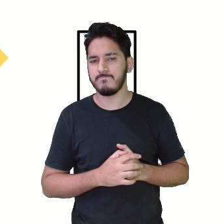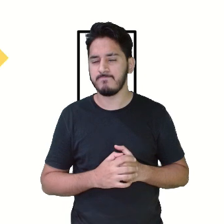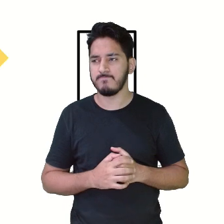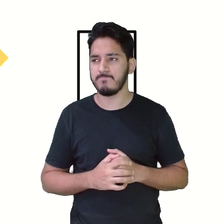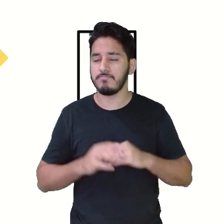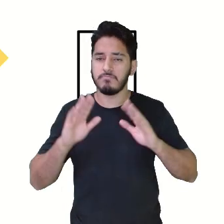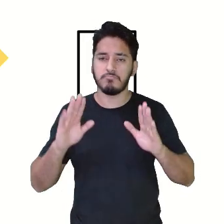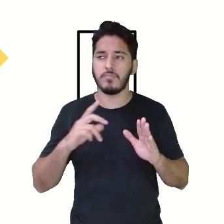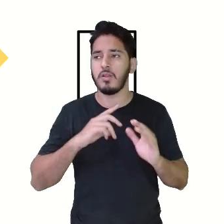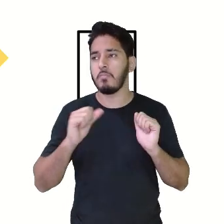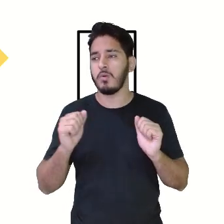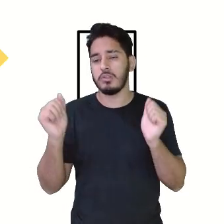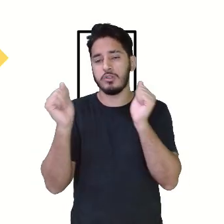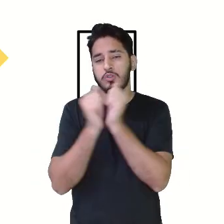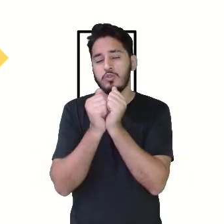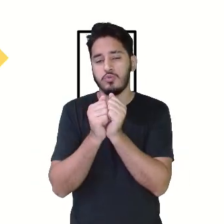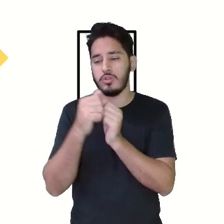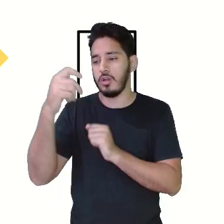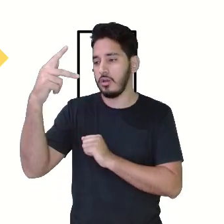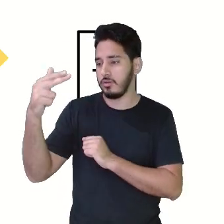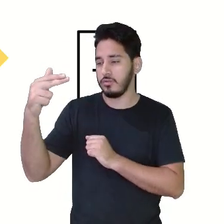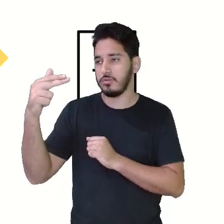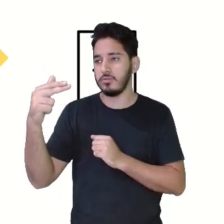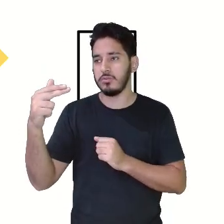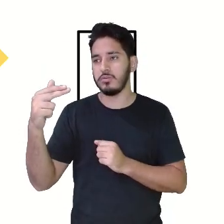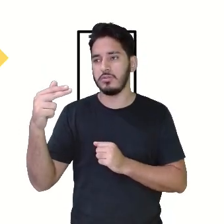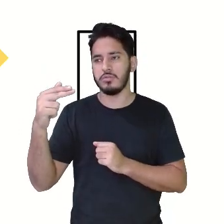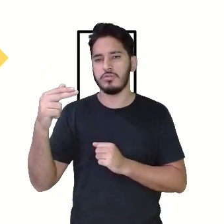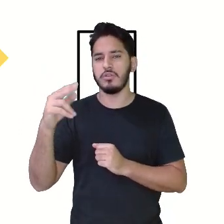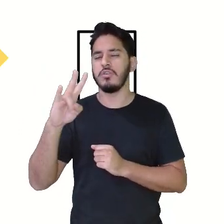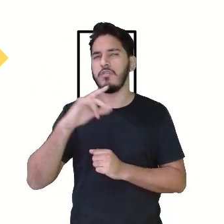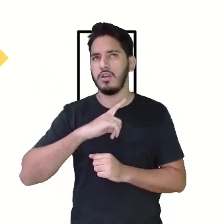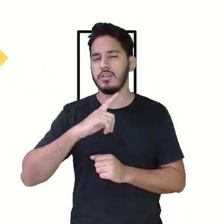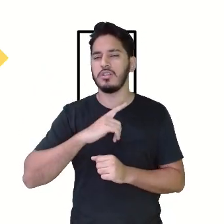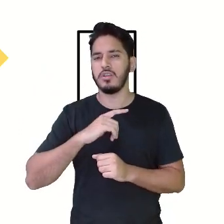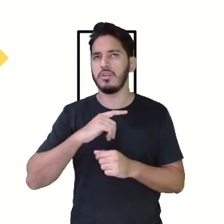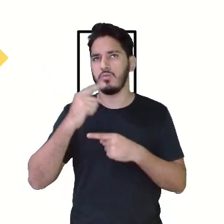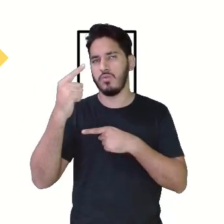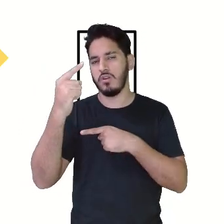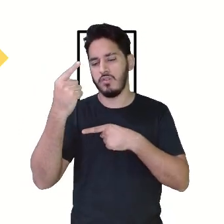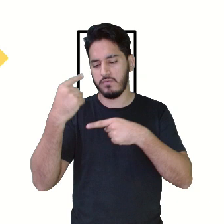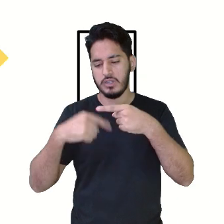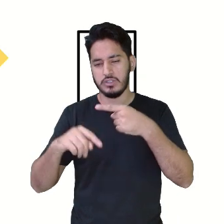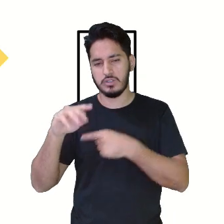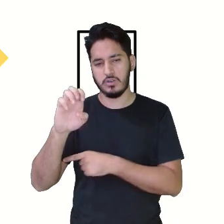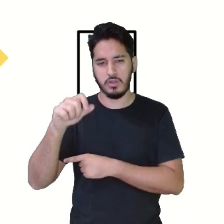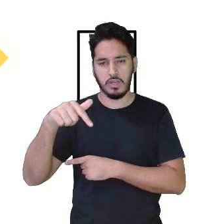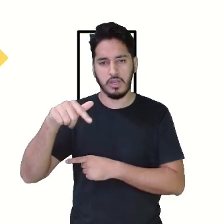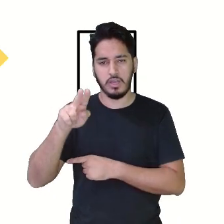Mesmo que você junte essas duas partezinhas aqui, a gente vai encontrar uma fração equivalente?